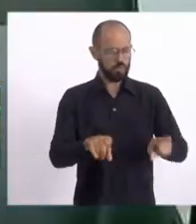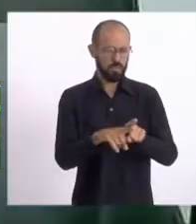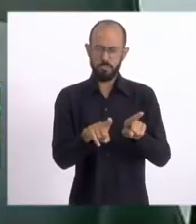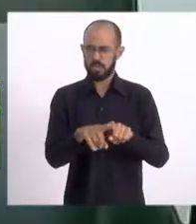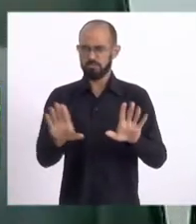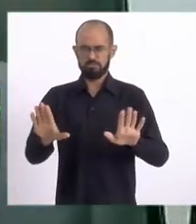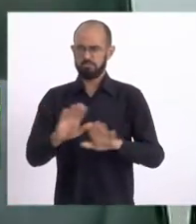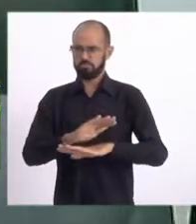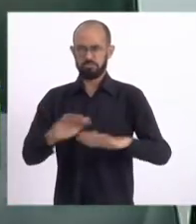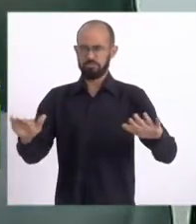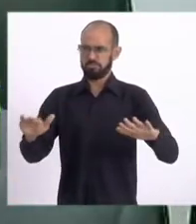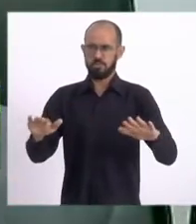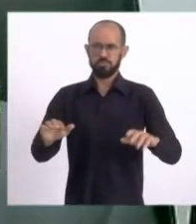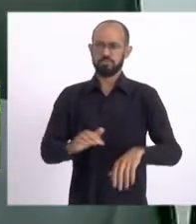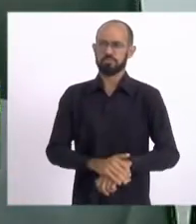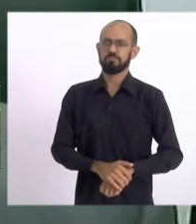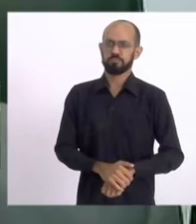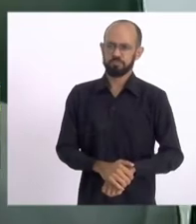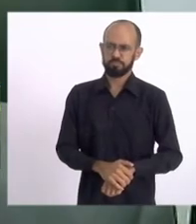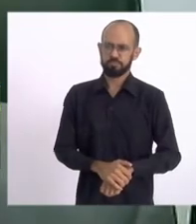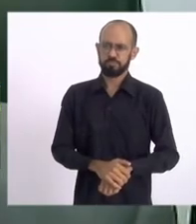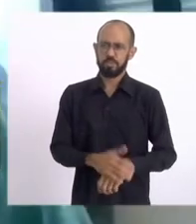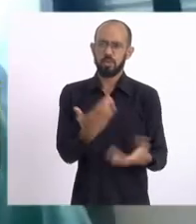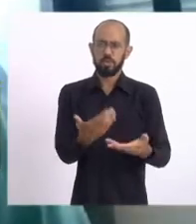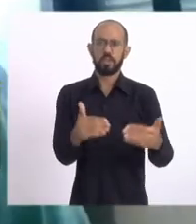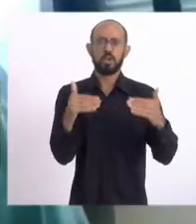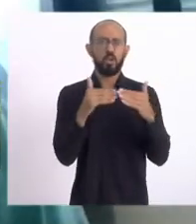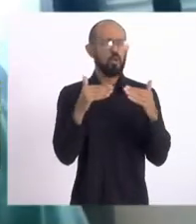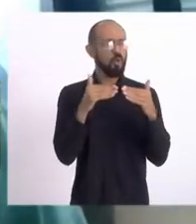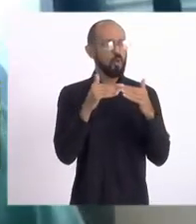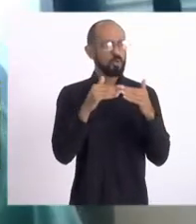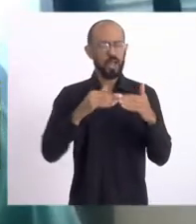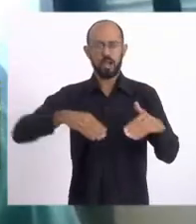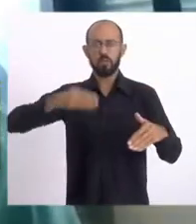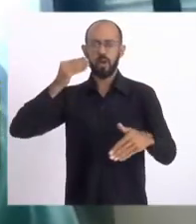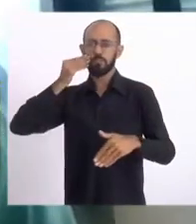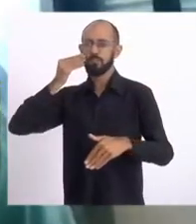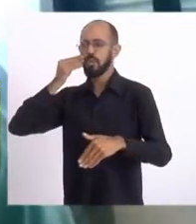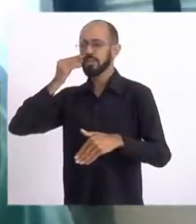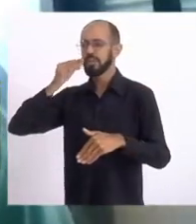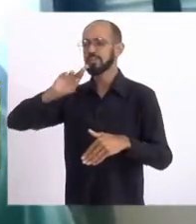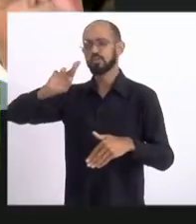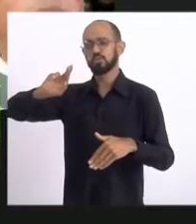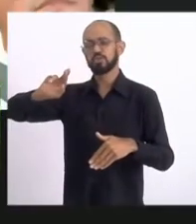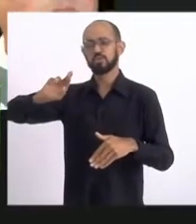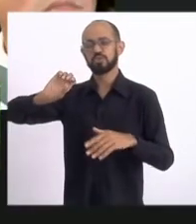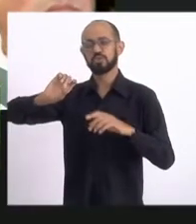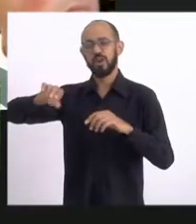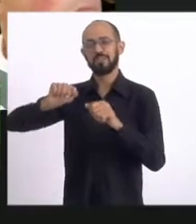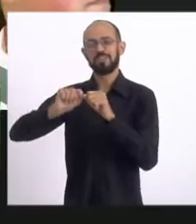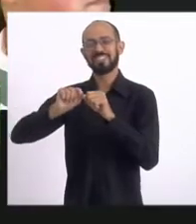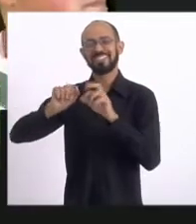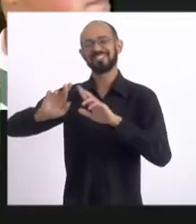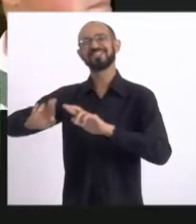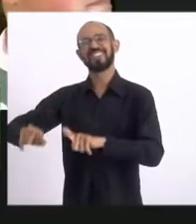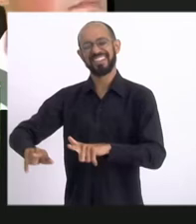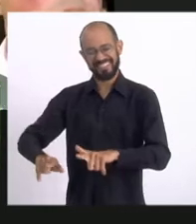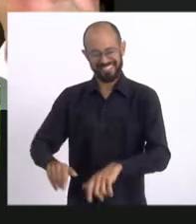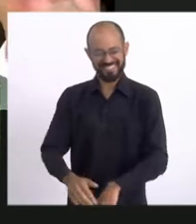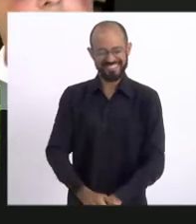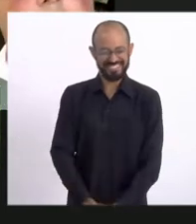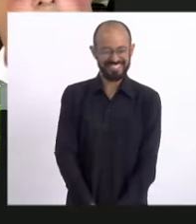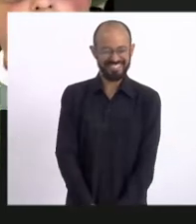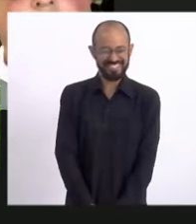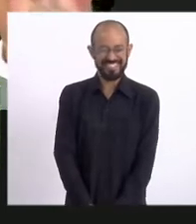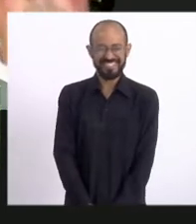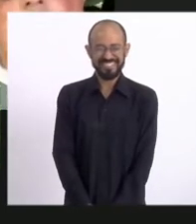Ok, então pedido de vista... Eu ia concordar com a Mônica Francisco, só para variar um pouco. Só para variar um